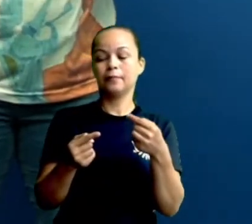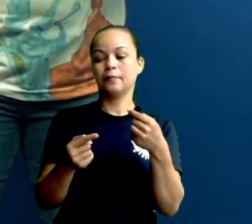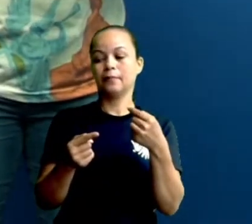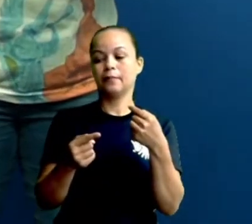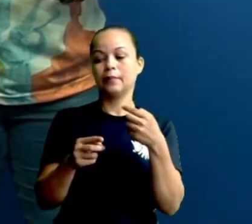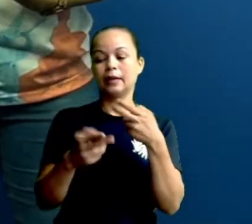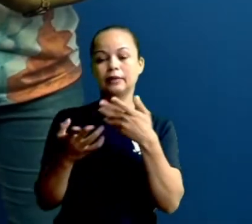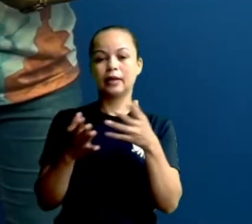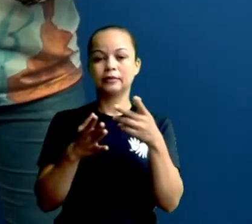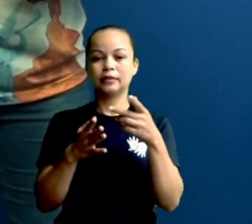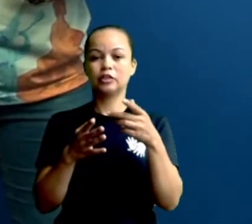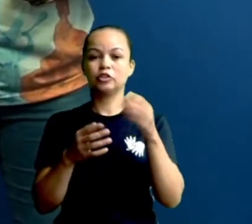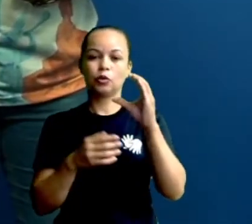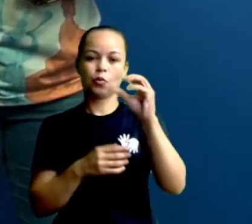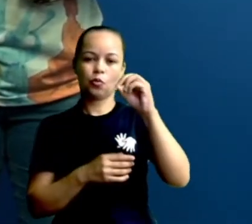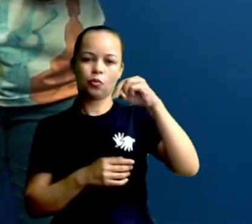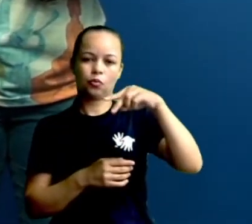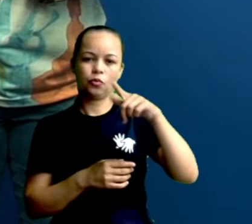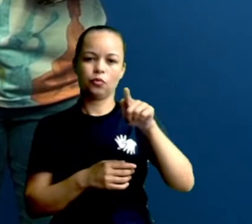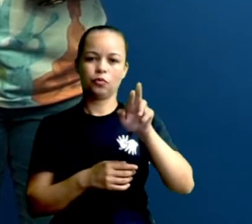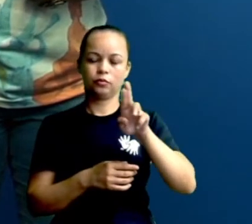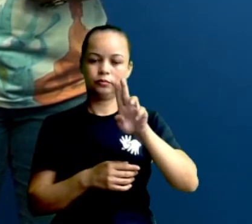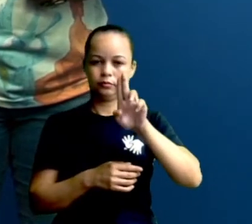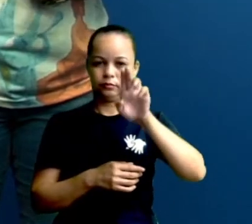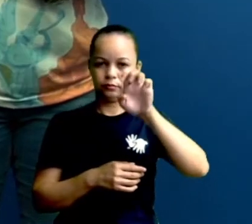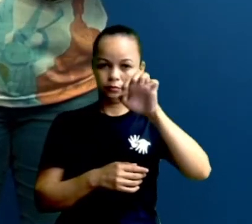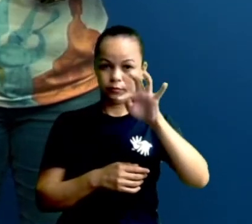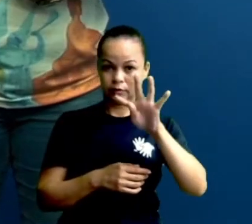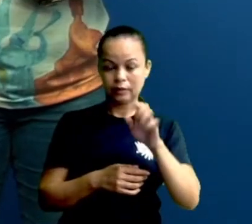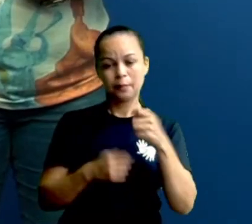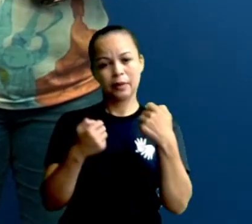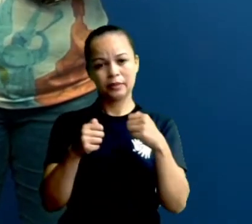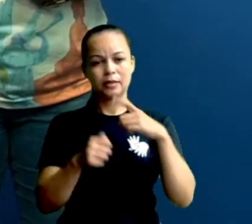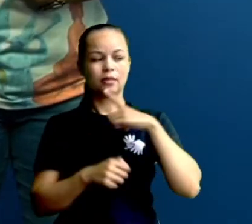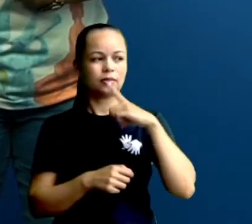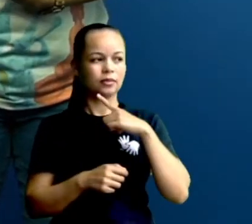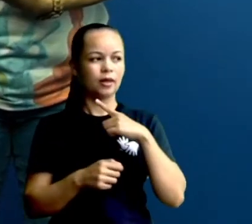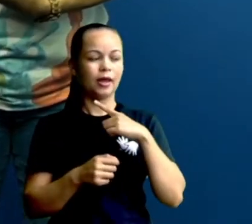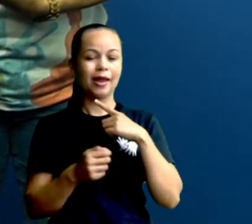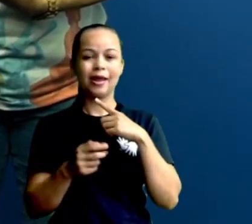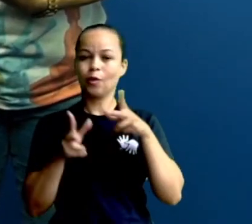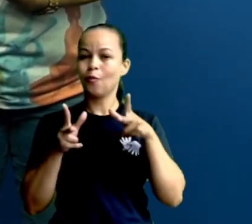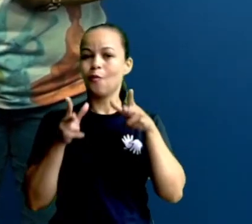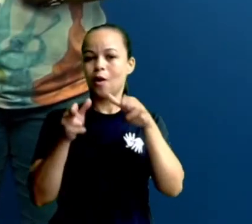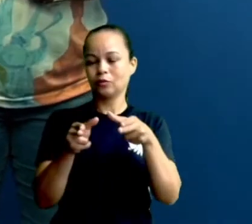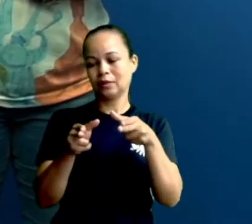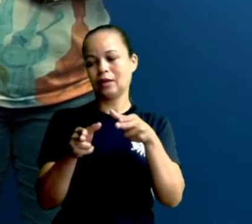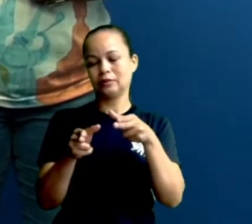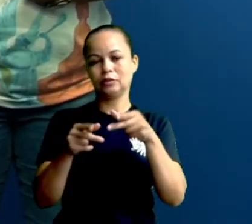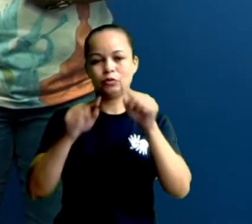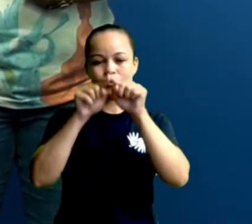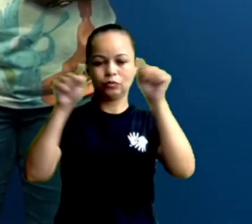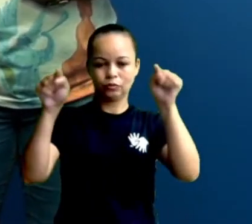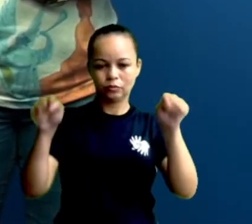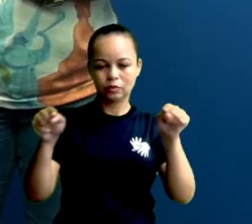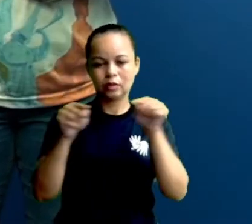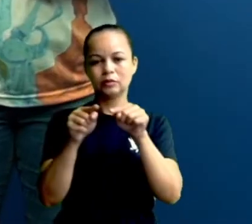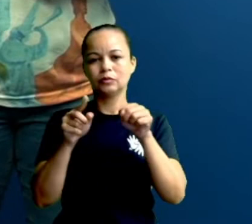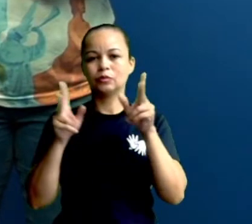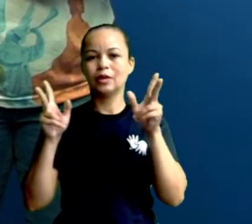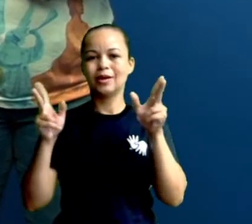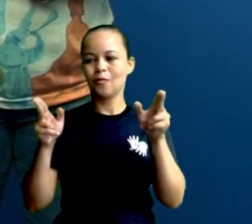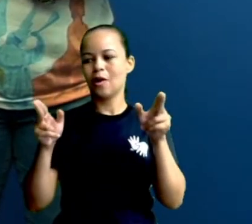elas sejam congruentes, eu preciso que tenha a mesma medida nos seus lados correspondentes e preciso que